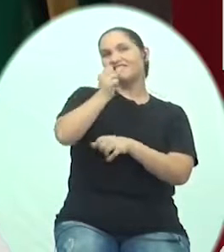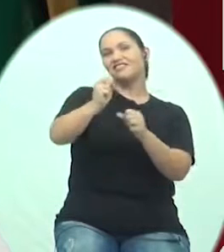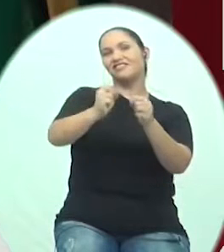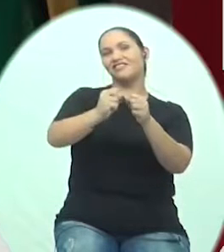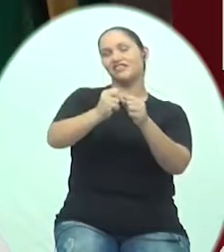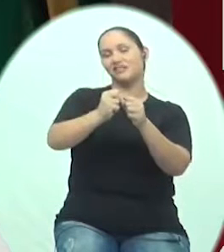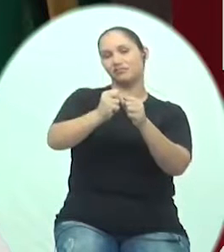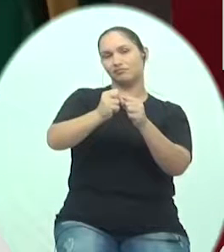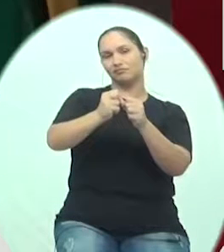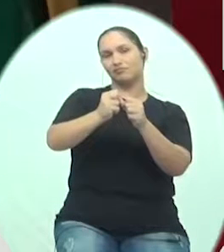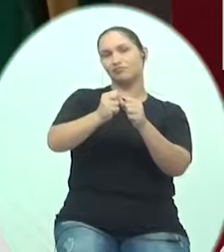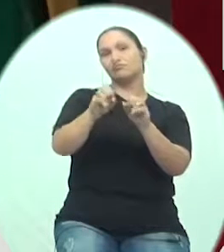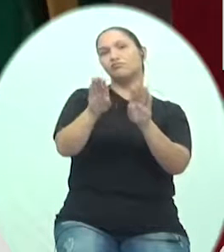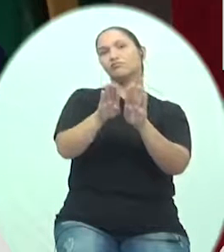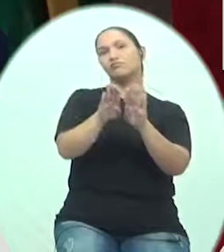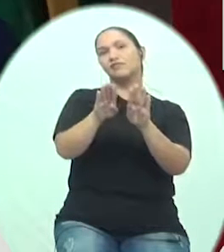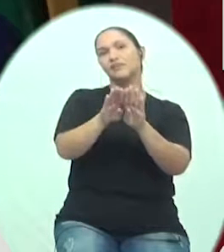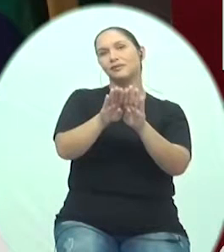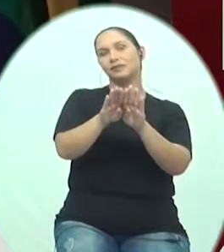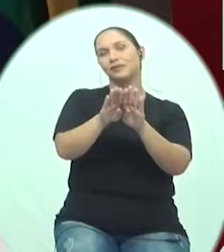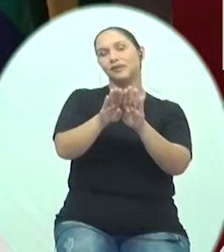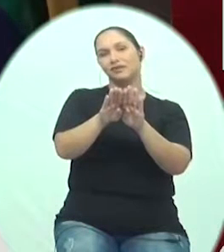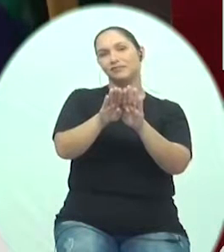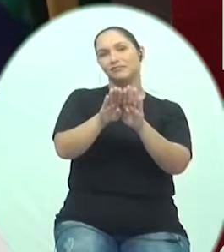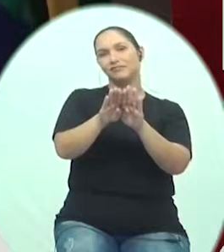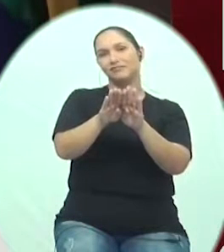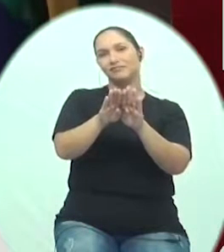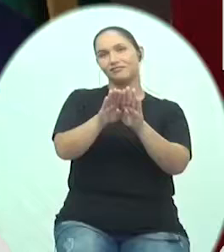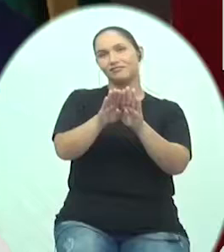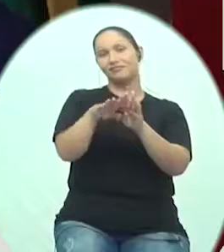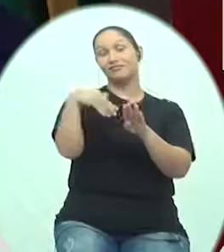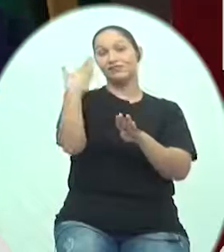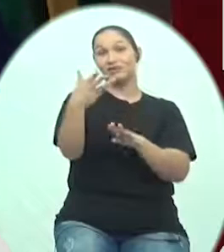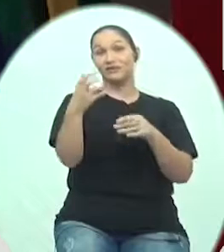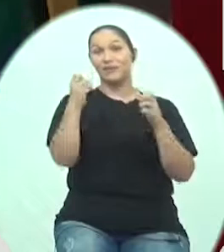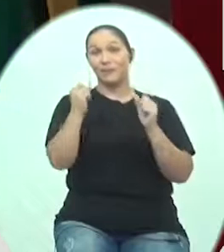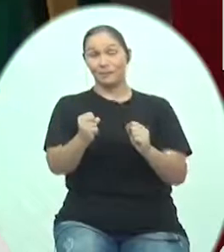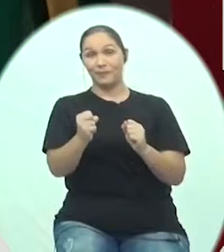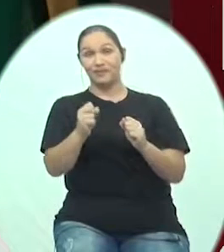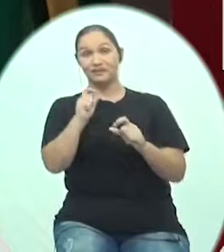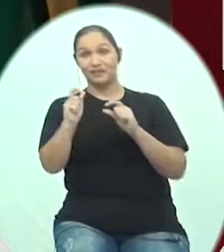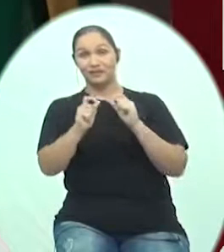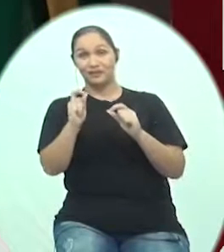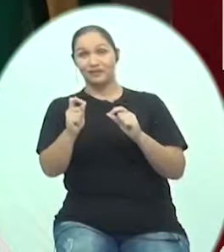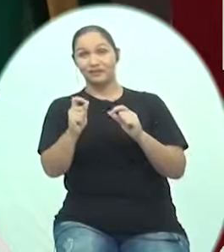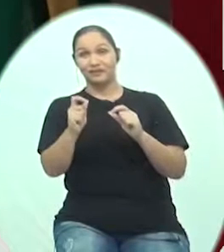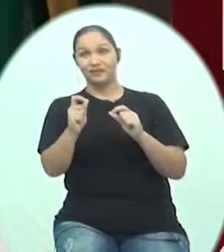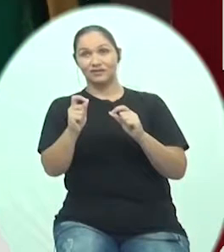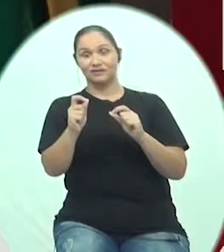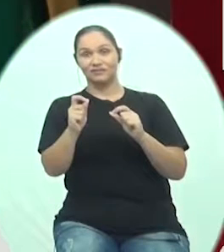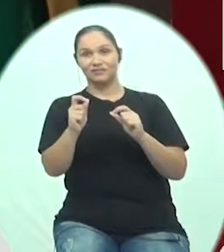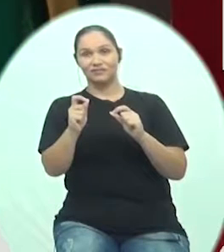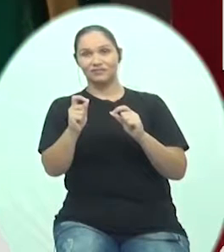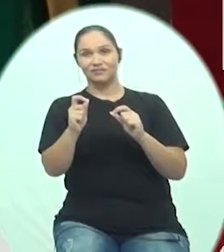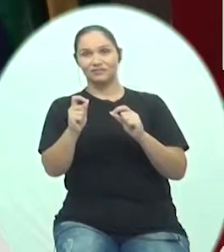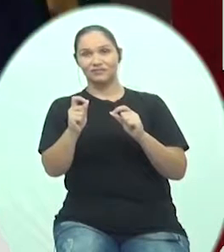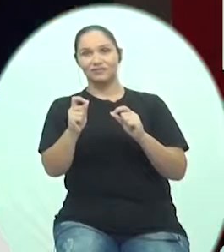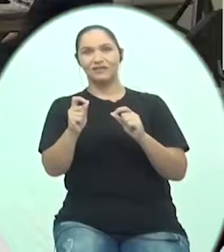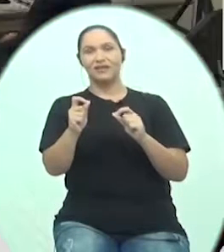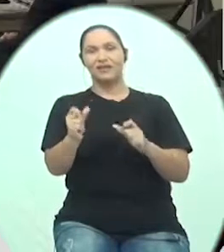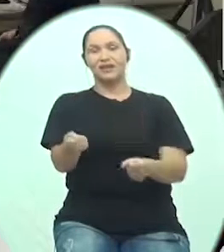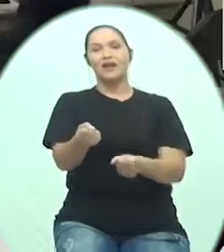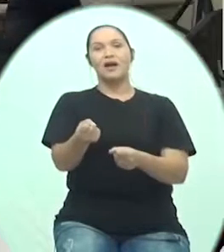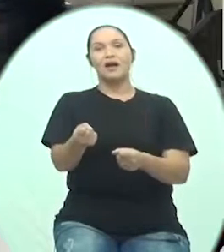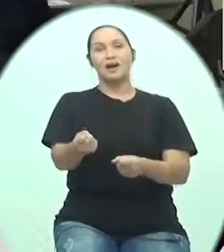pessoas e também leve o nosso abraço ao nosso governador de Santa se preocupa com as pessoas era isso Senor